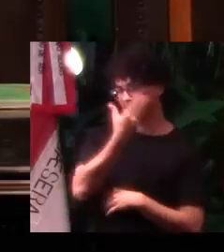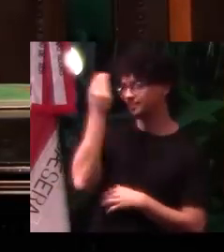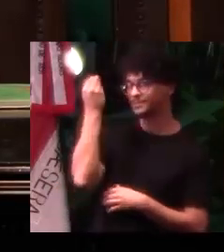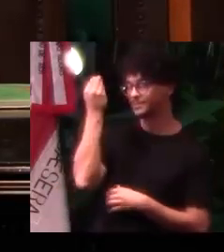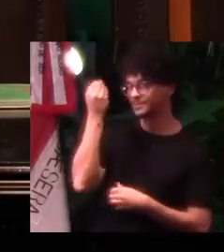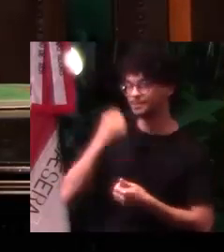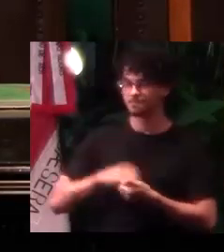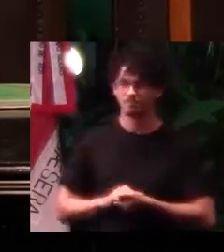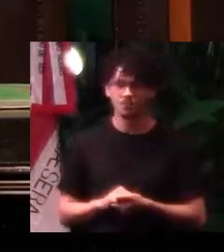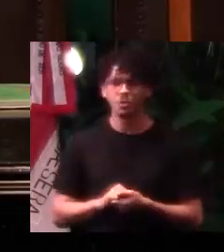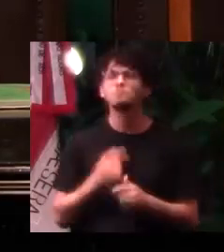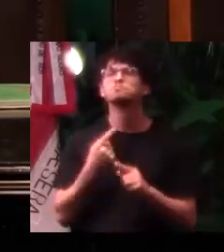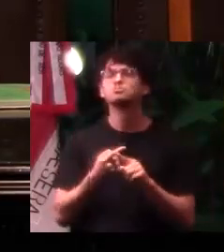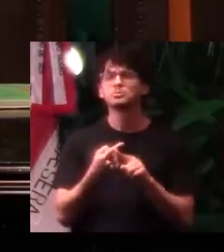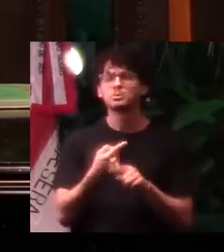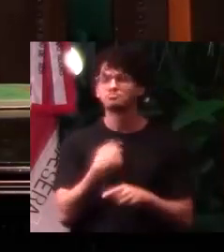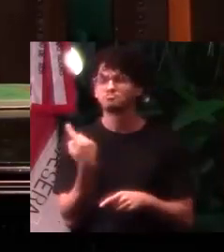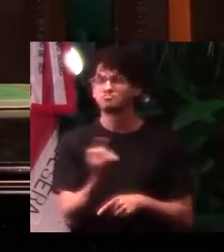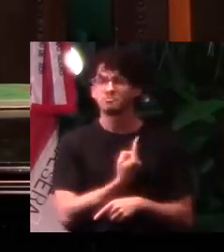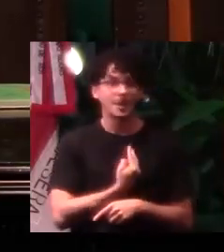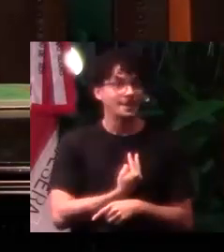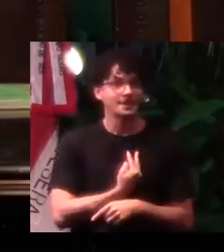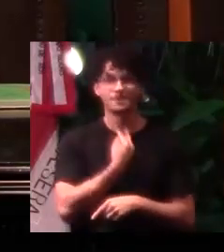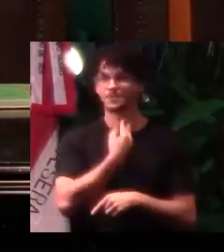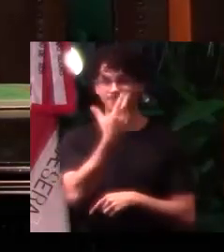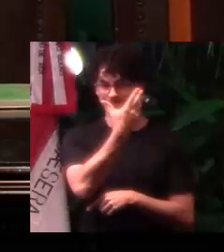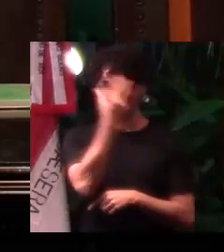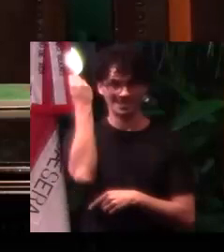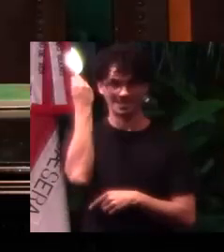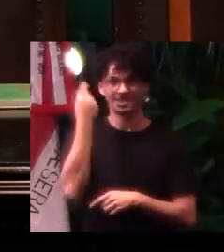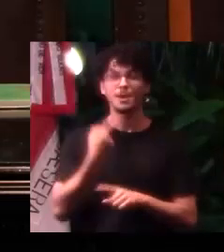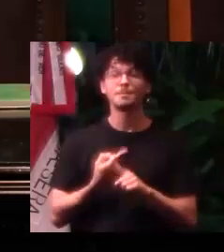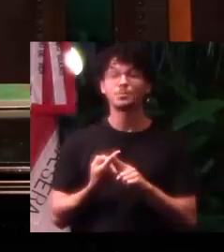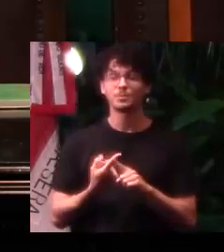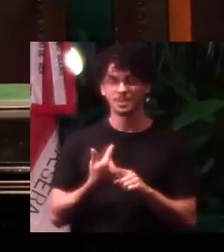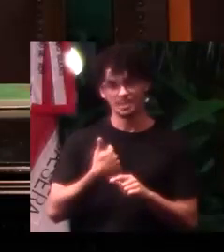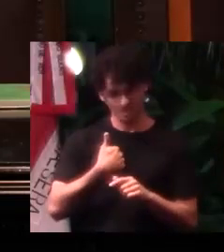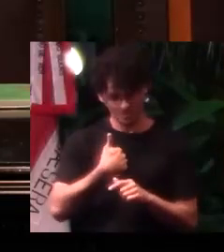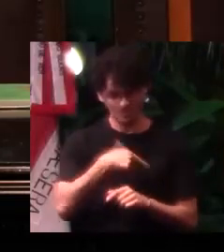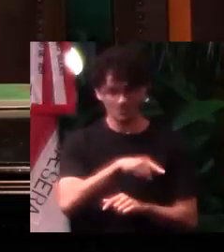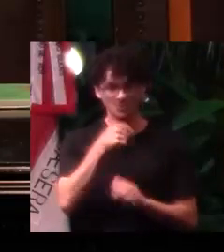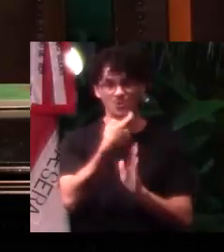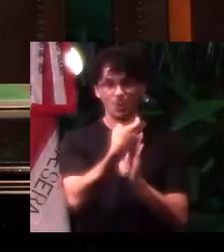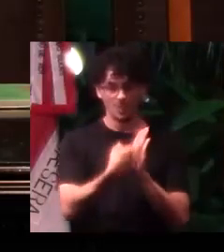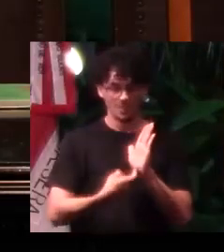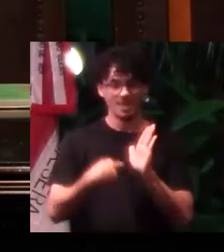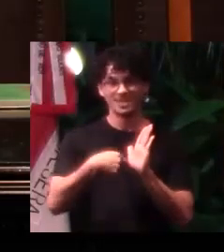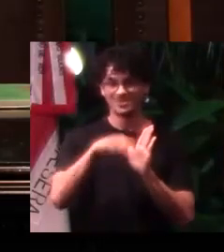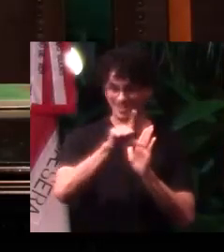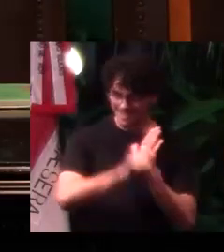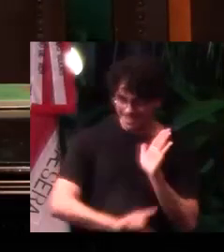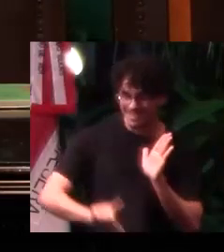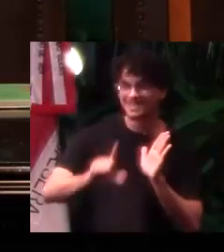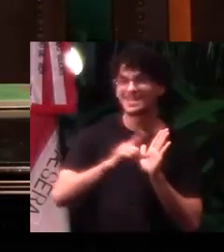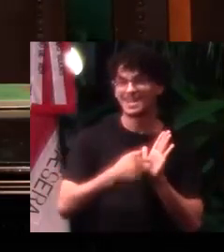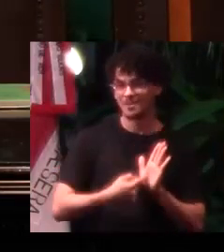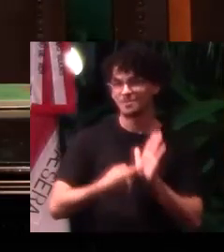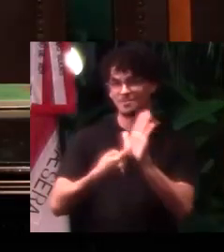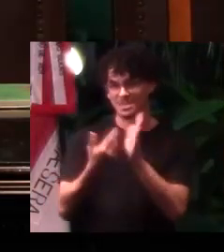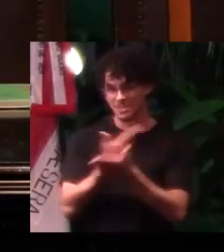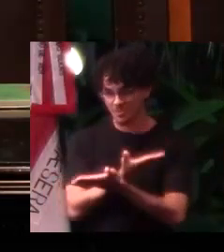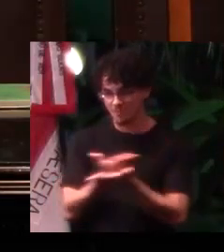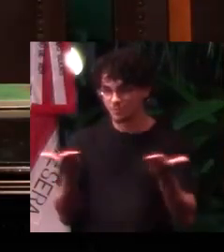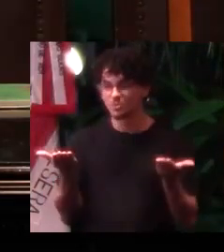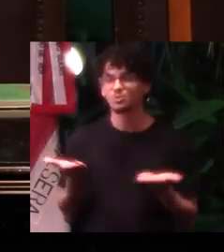Nós não podemos nos esquecer, e eu acho que o texto que eu escolho como texto literário para falar sobre ele hoje é um